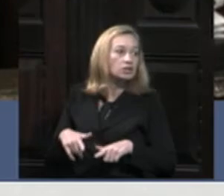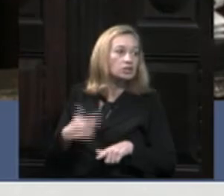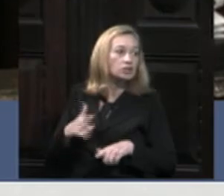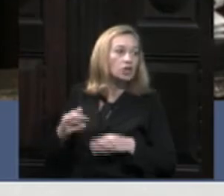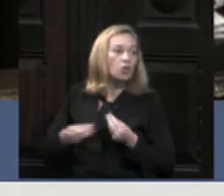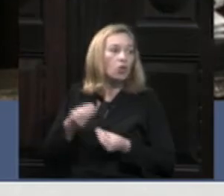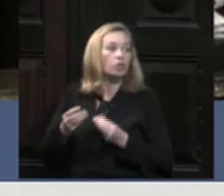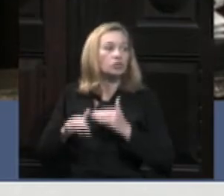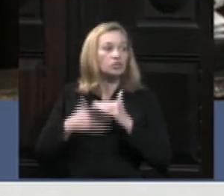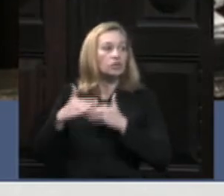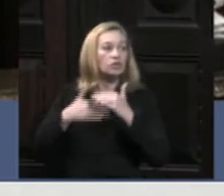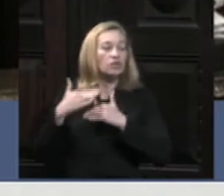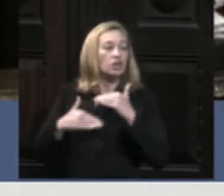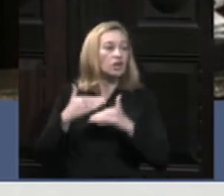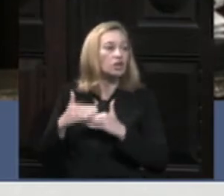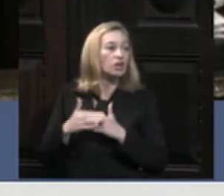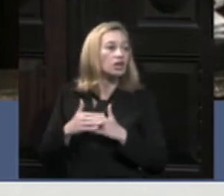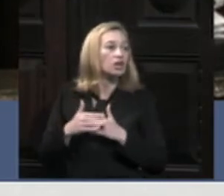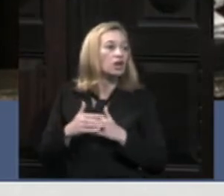poderão ficar